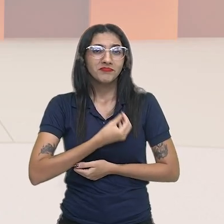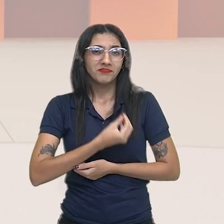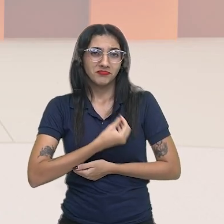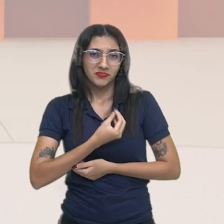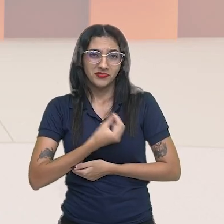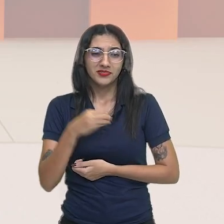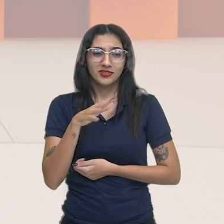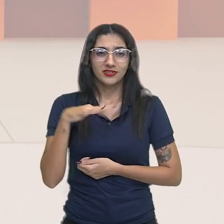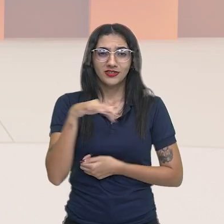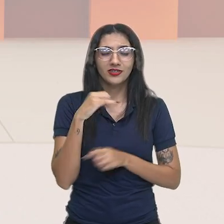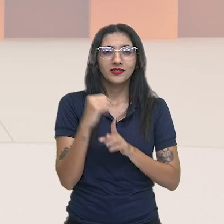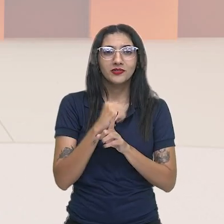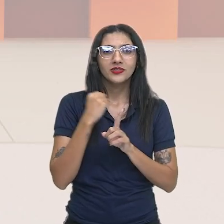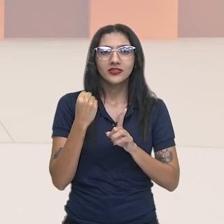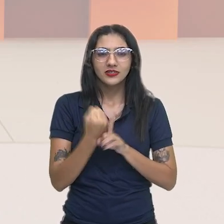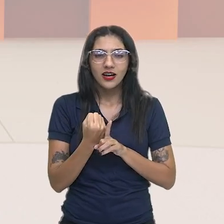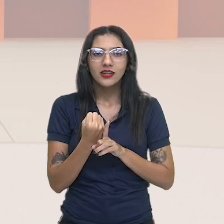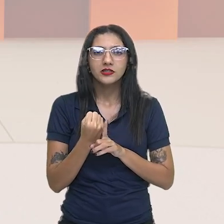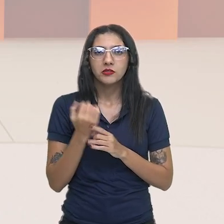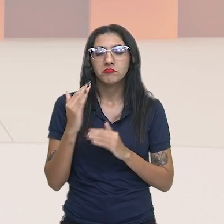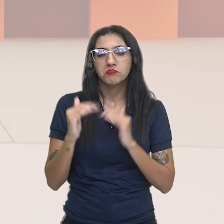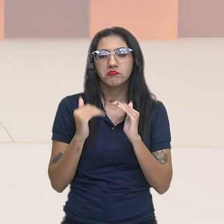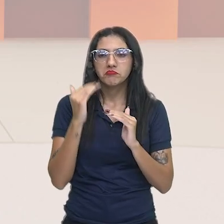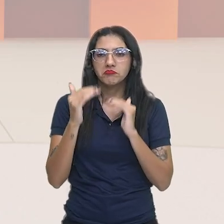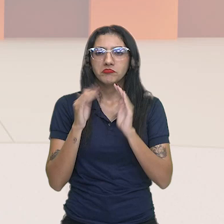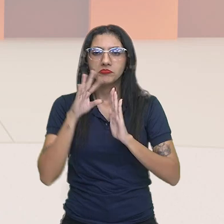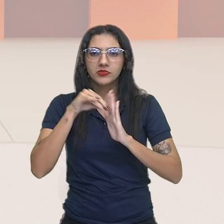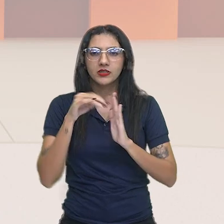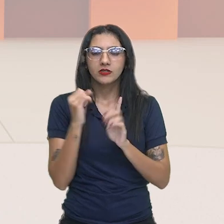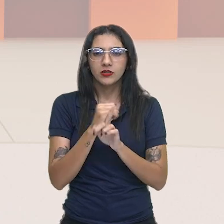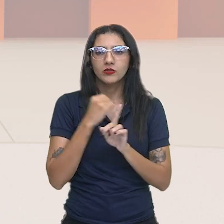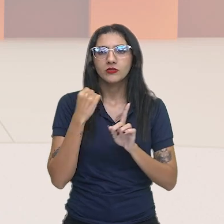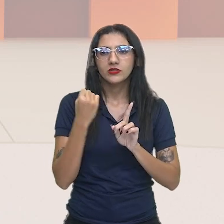sobreviver na sociedade e construir uma sociedade